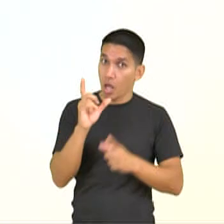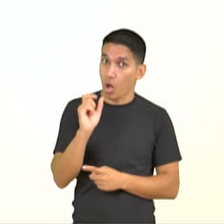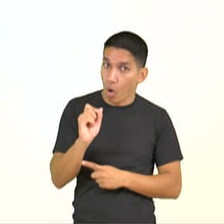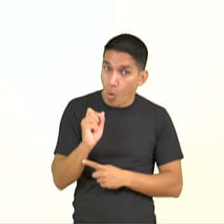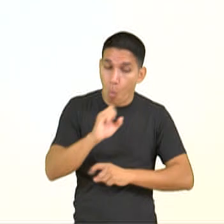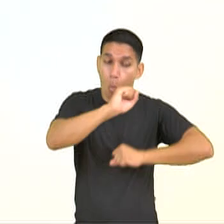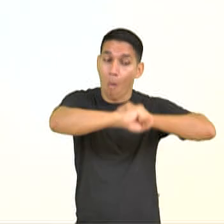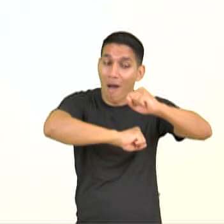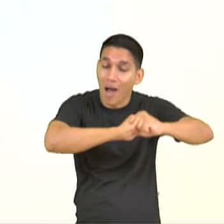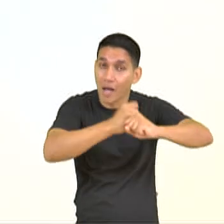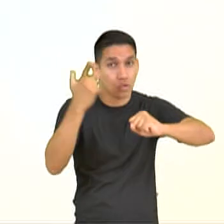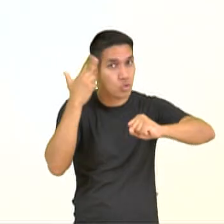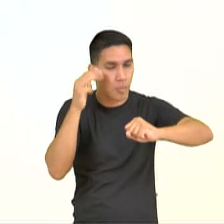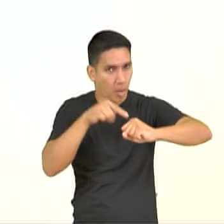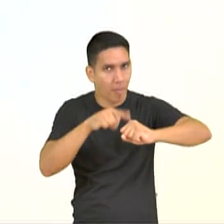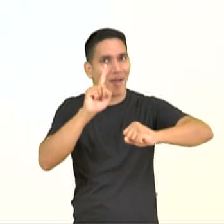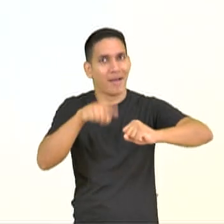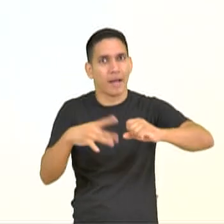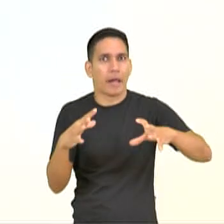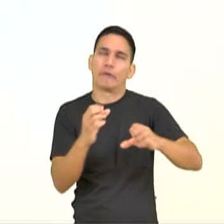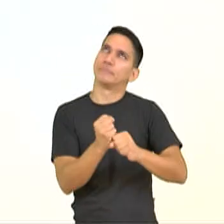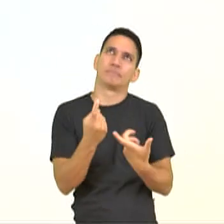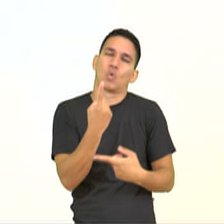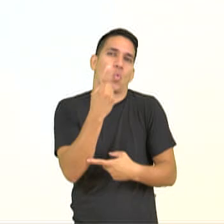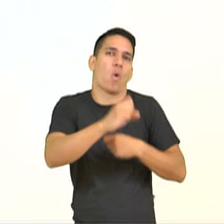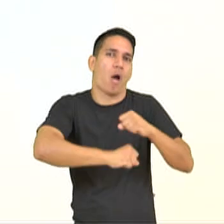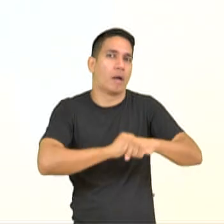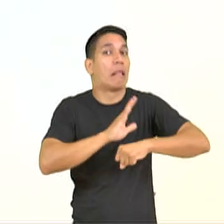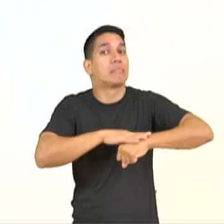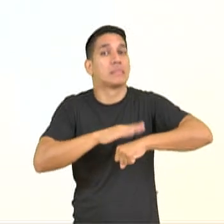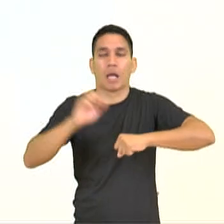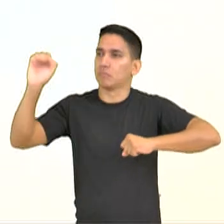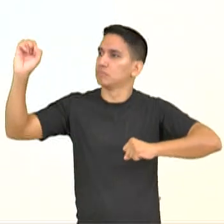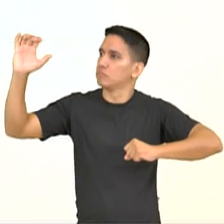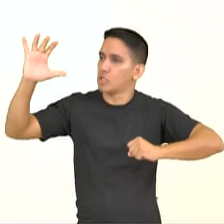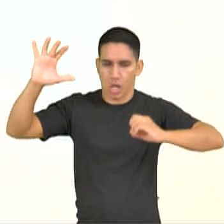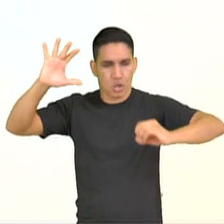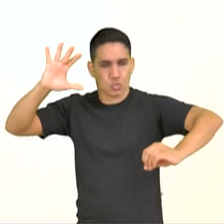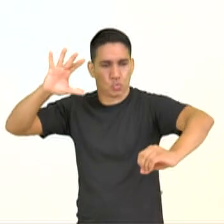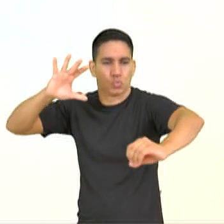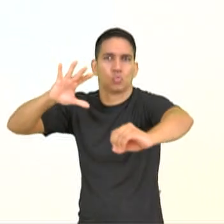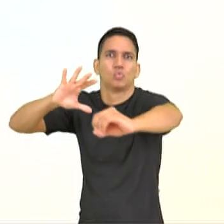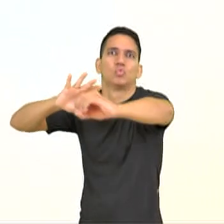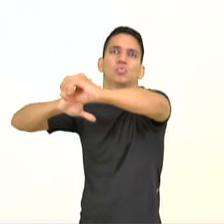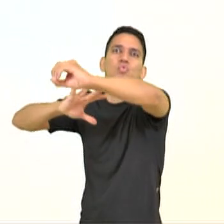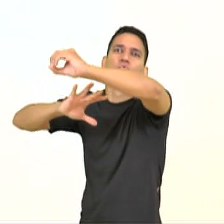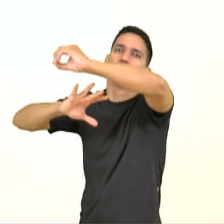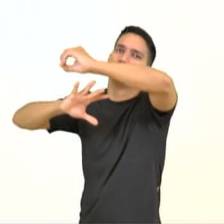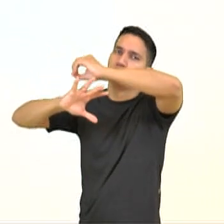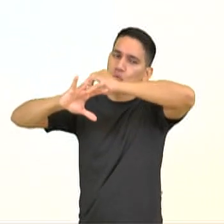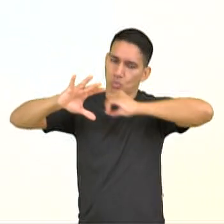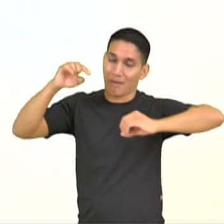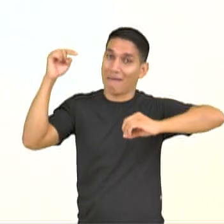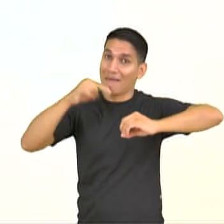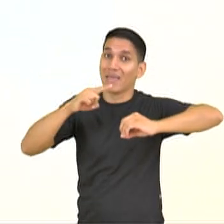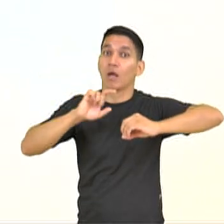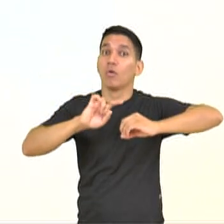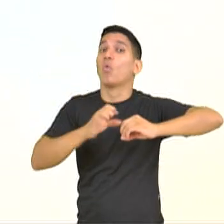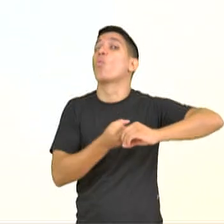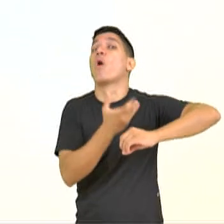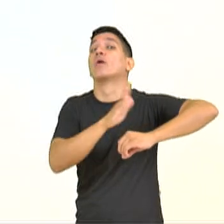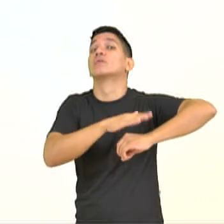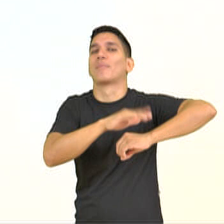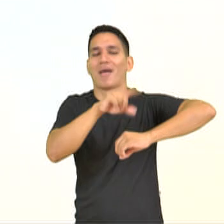ano comum, 360, um ano, ou o tempo que a Terra leva para dar a volta em torno do Sol, que é o movimento de translação, é